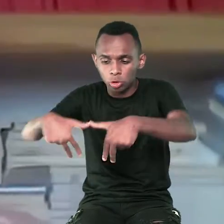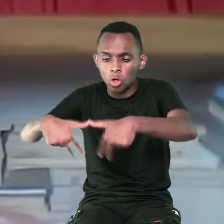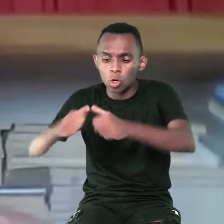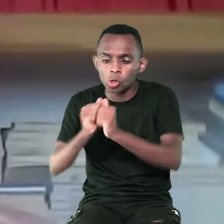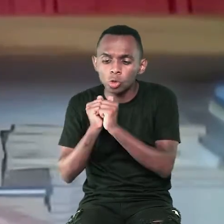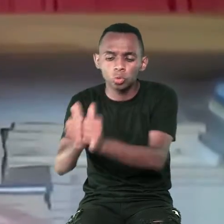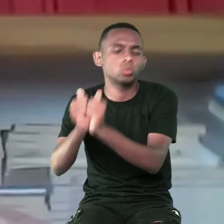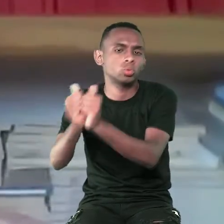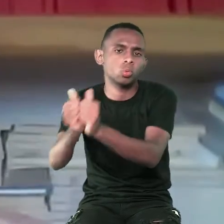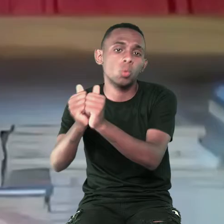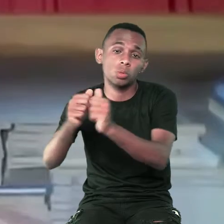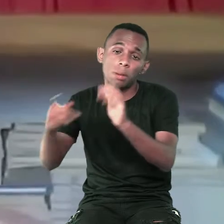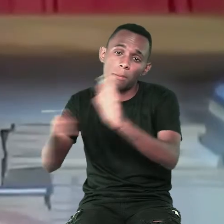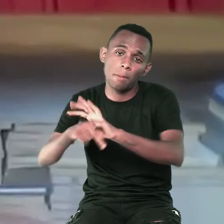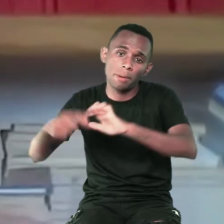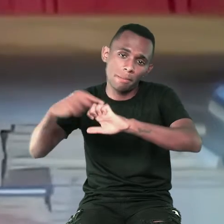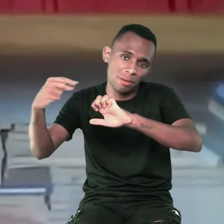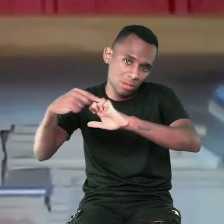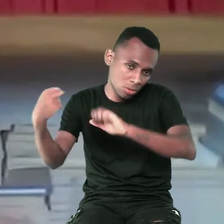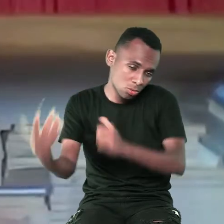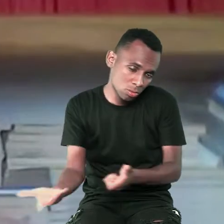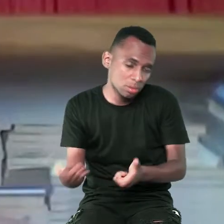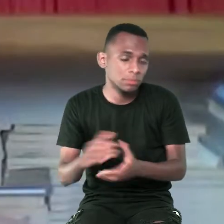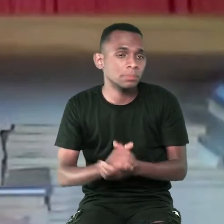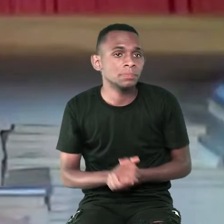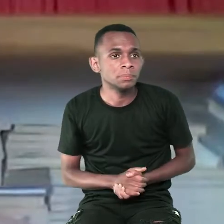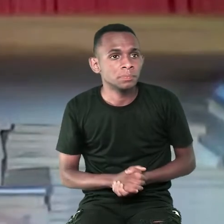empreendedoras. E